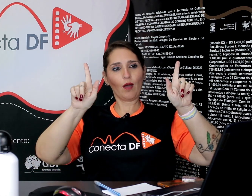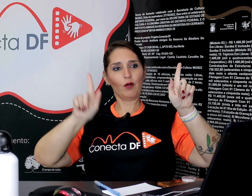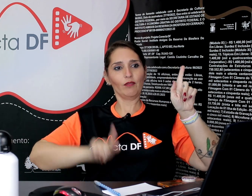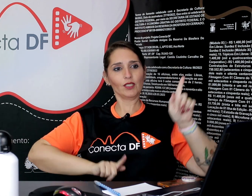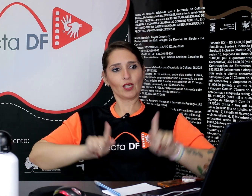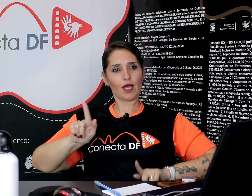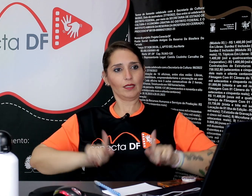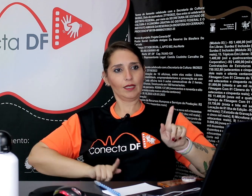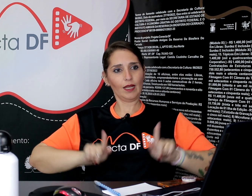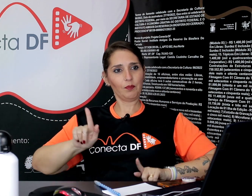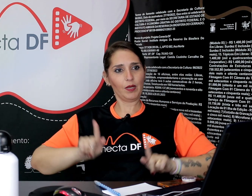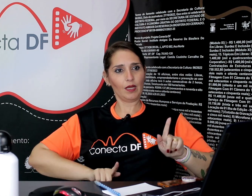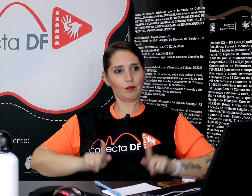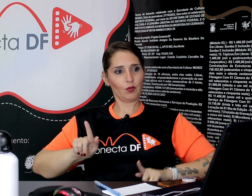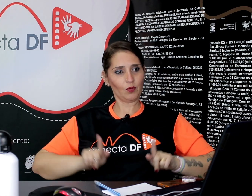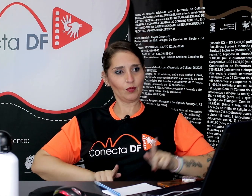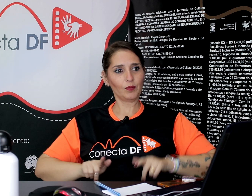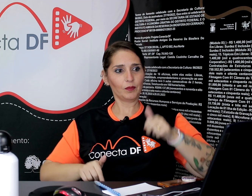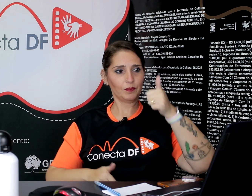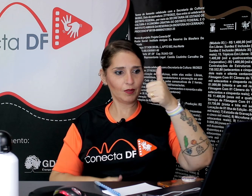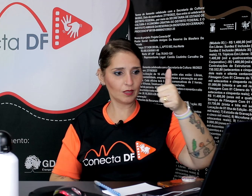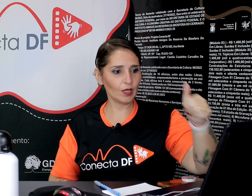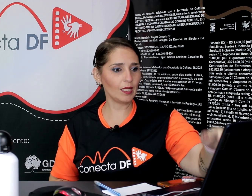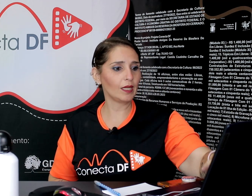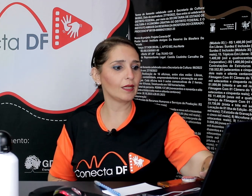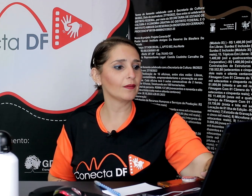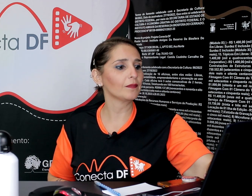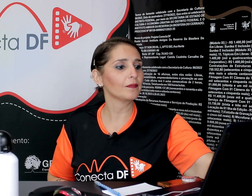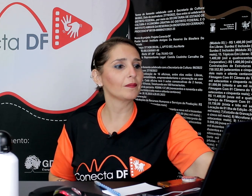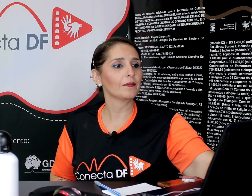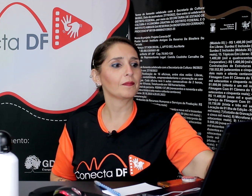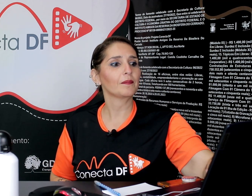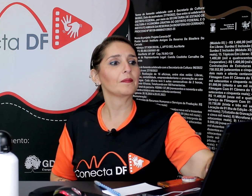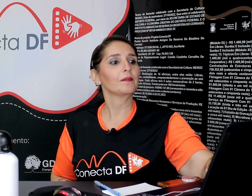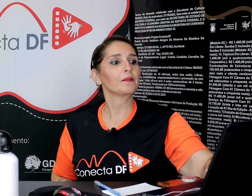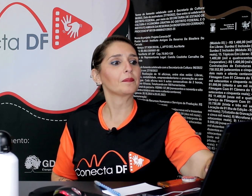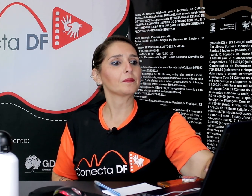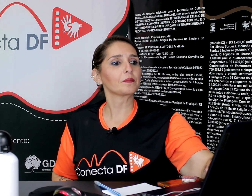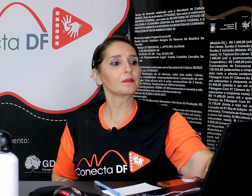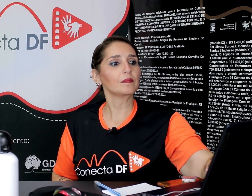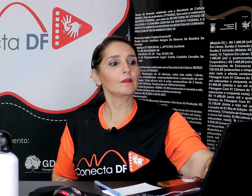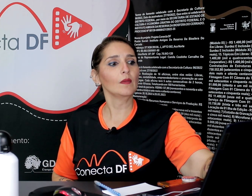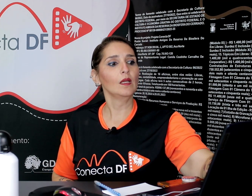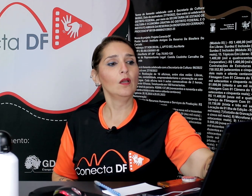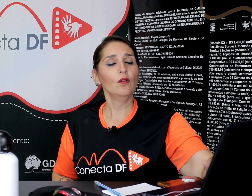Ou com a mão fechada, né? Primo. Isso aí.